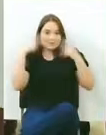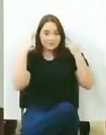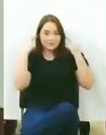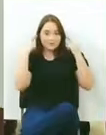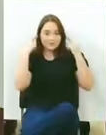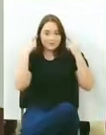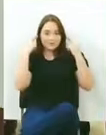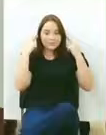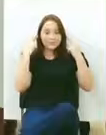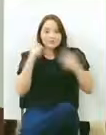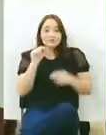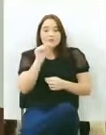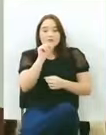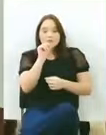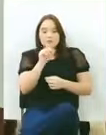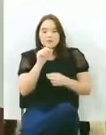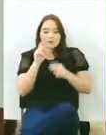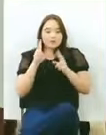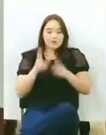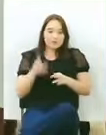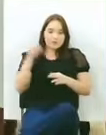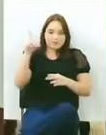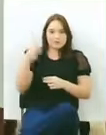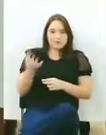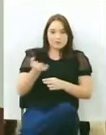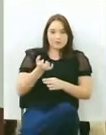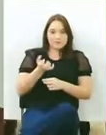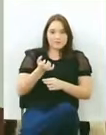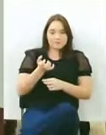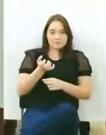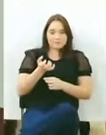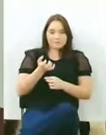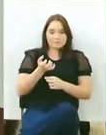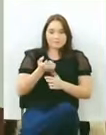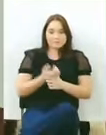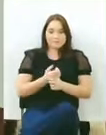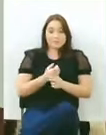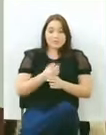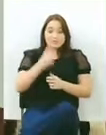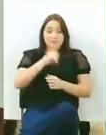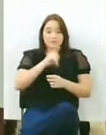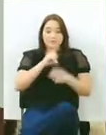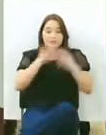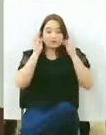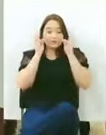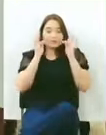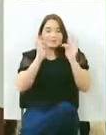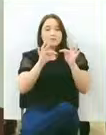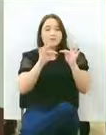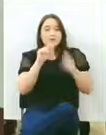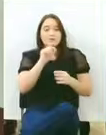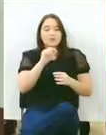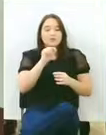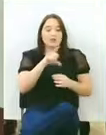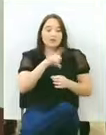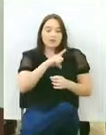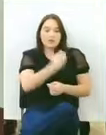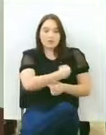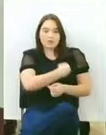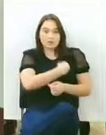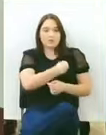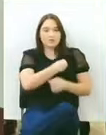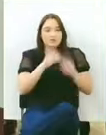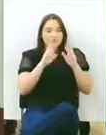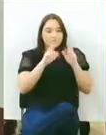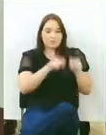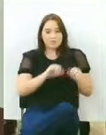rebanho como Deus quer. A igreja, enquanto inserida no mundo, ela é testemunha de Cristo e por isso ela